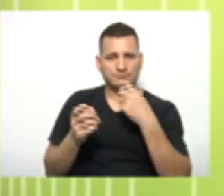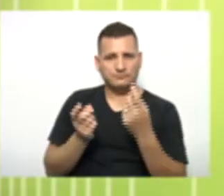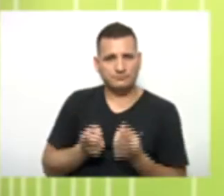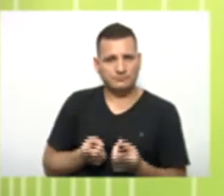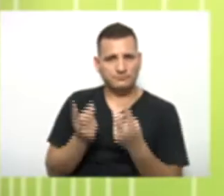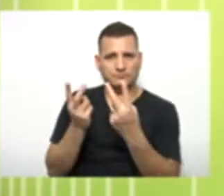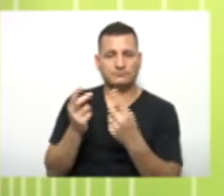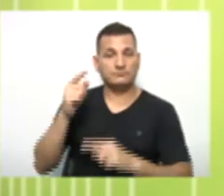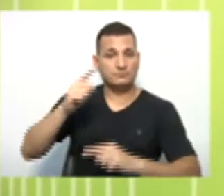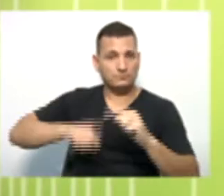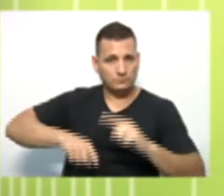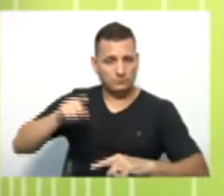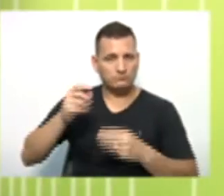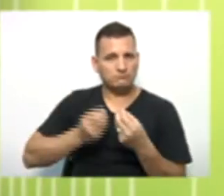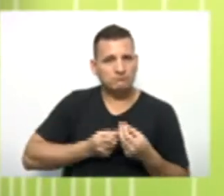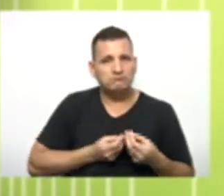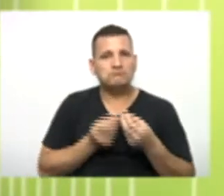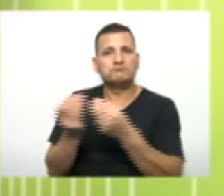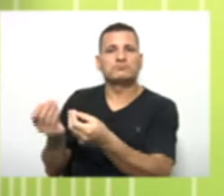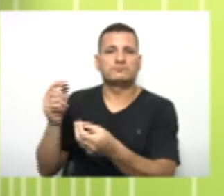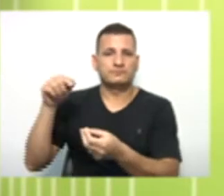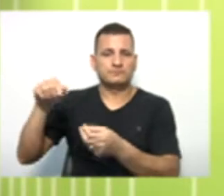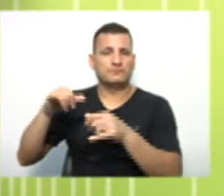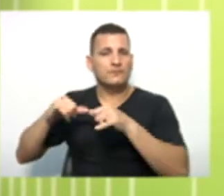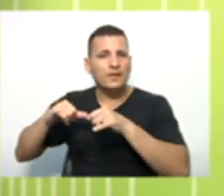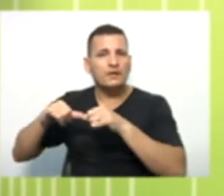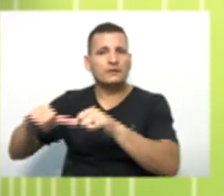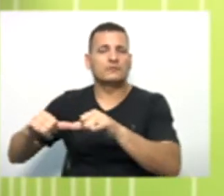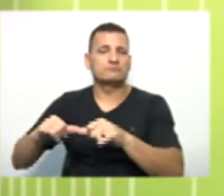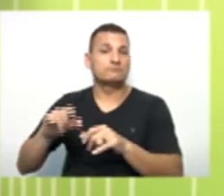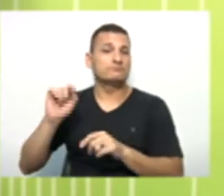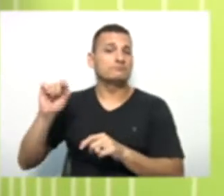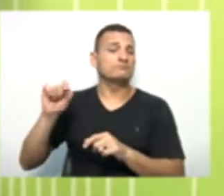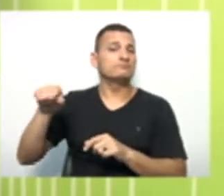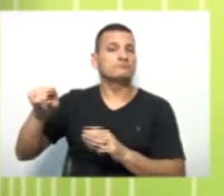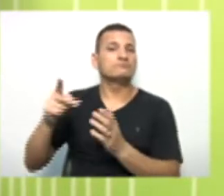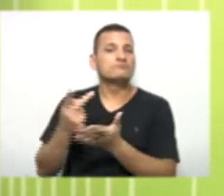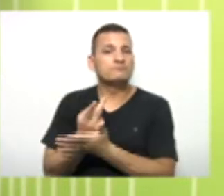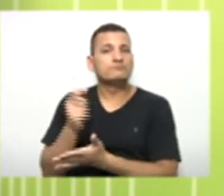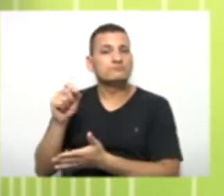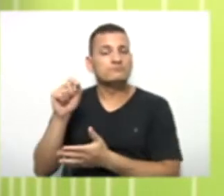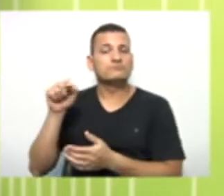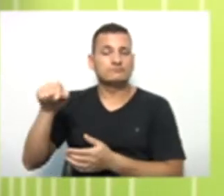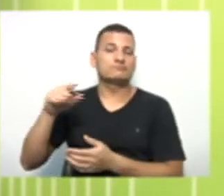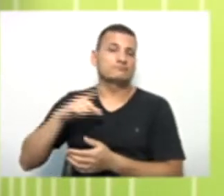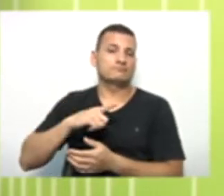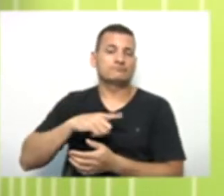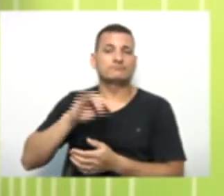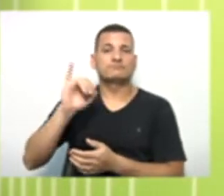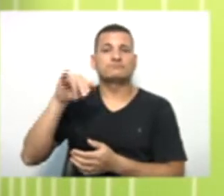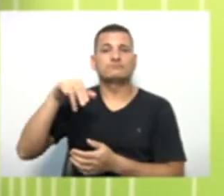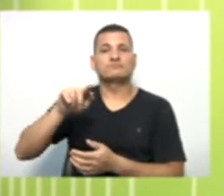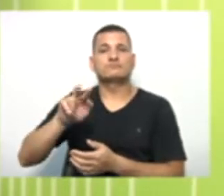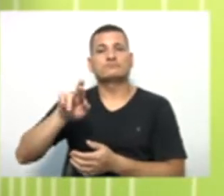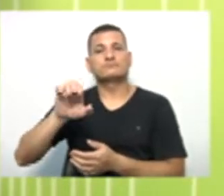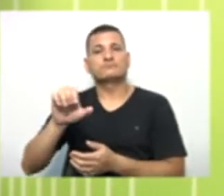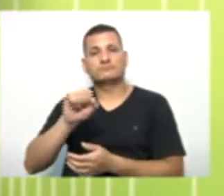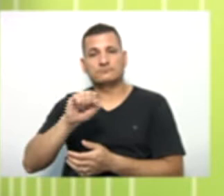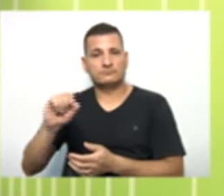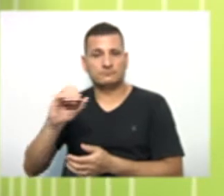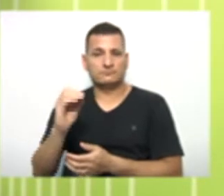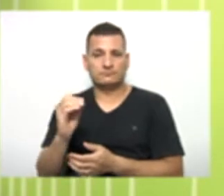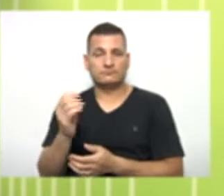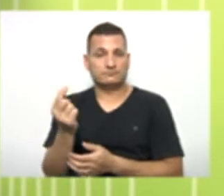um produto a uma rede de supermercado, o que acontece? Promove um ingresso de recurso na